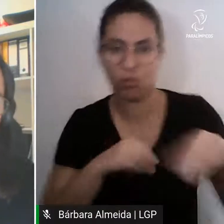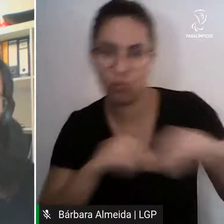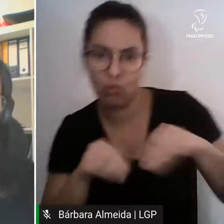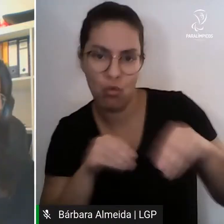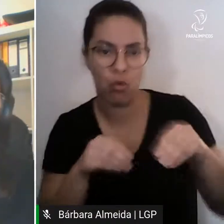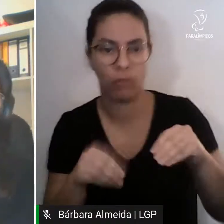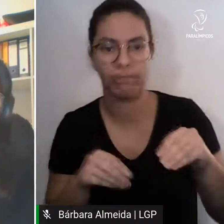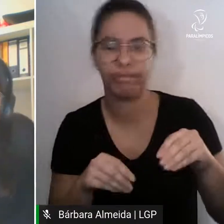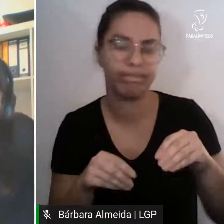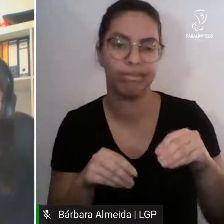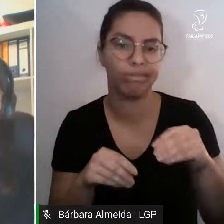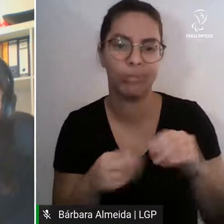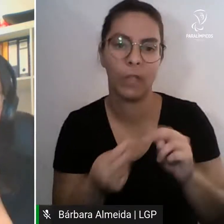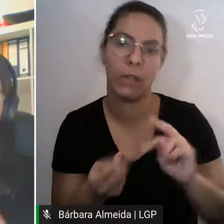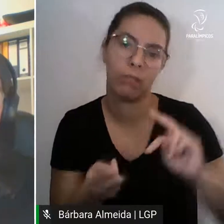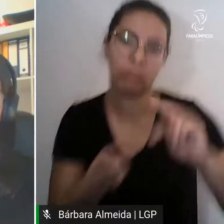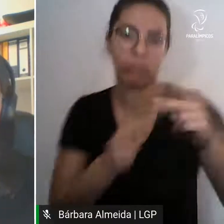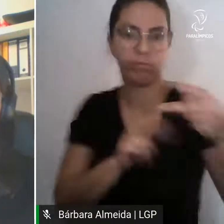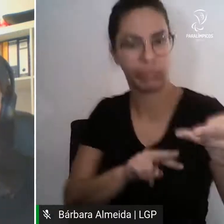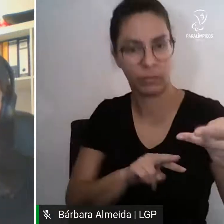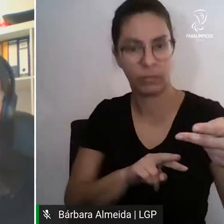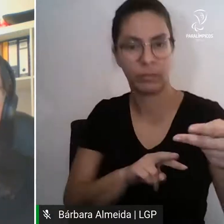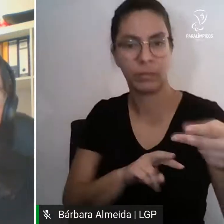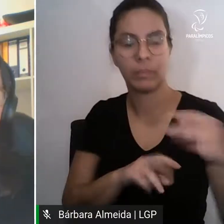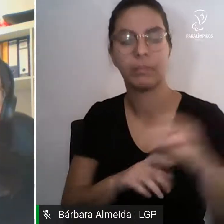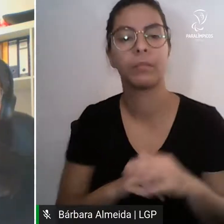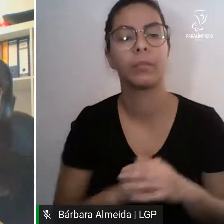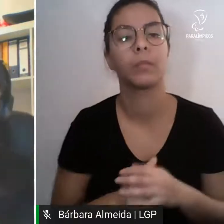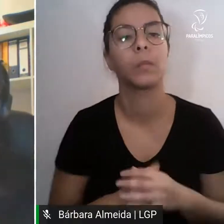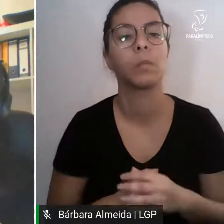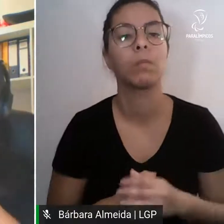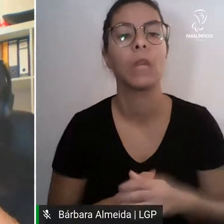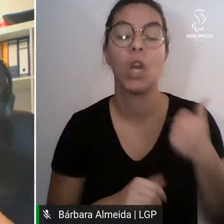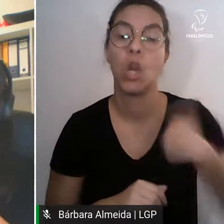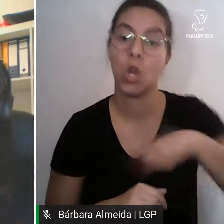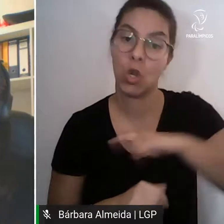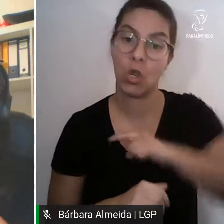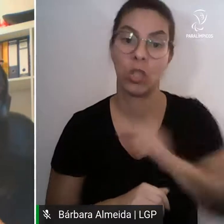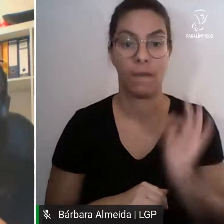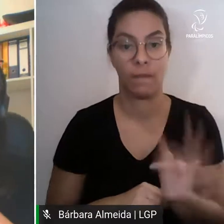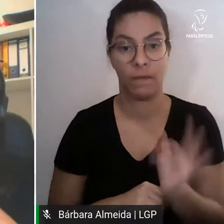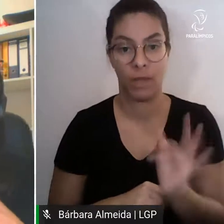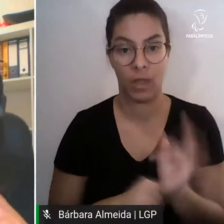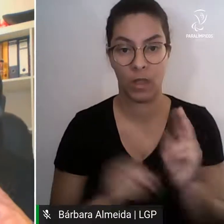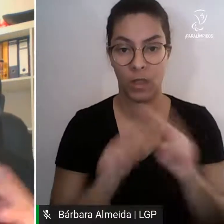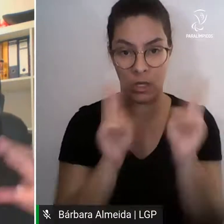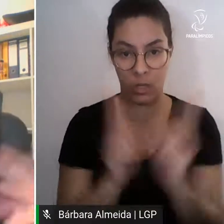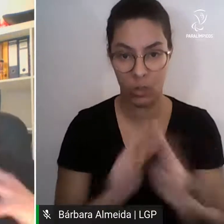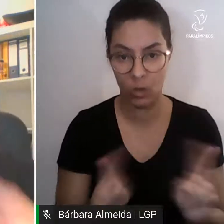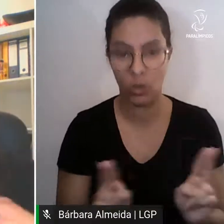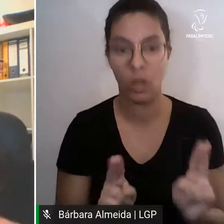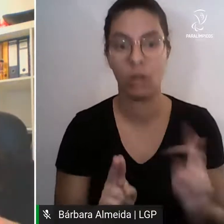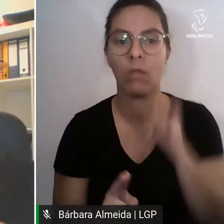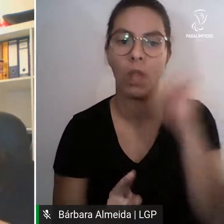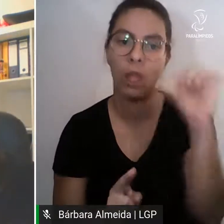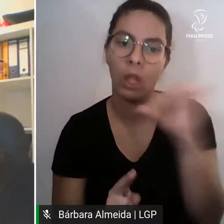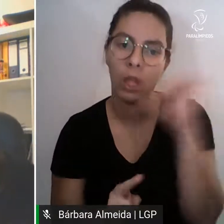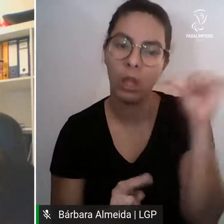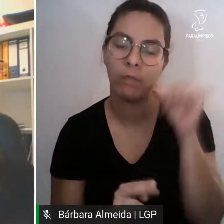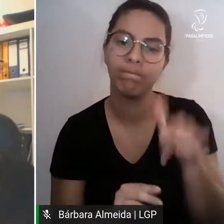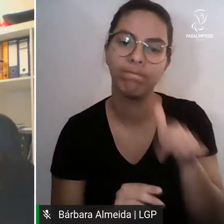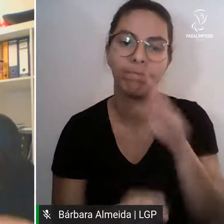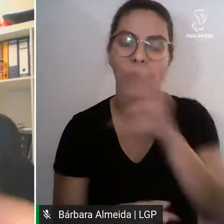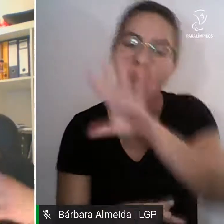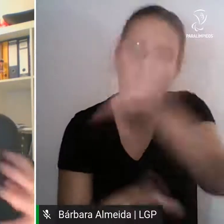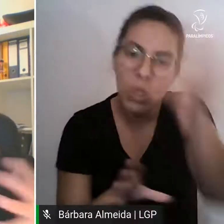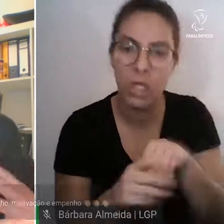no basquete em cadeira de rodas. Nós, na Federação Internacional, sempre tentámos ter uma perspectiva de ser o mais inclusivos